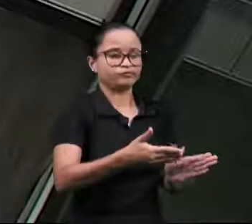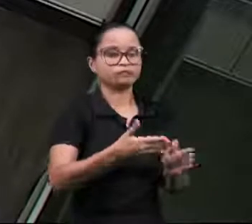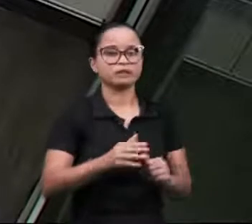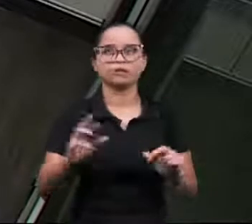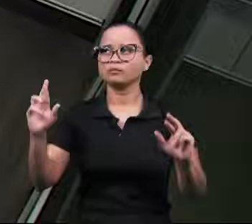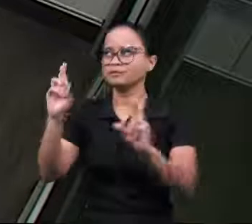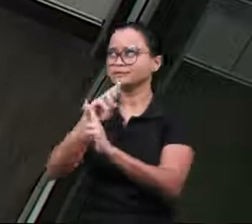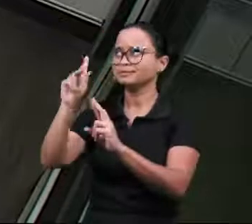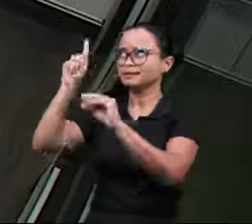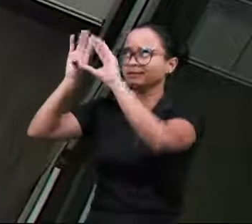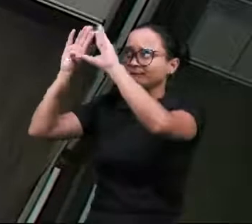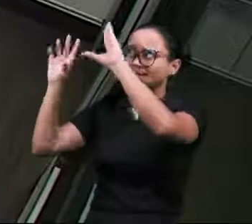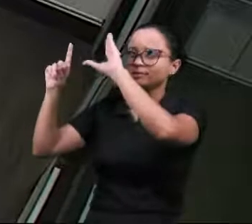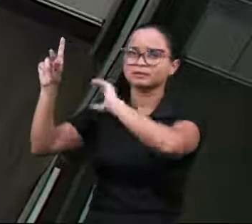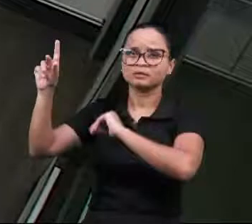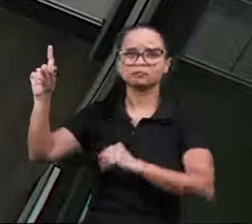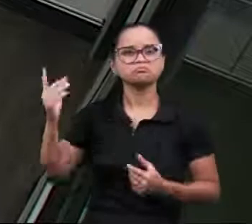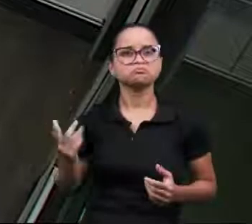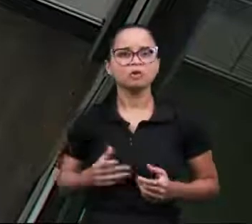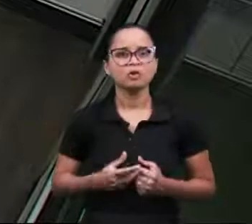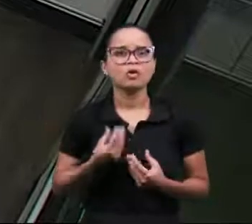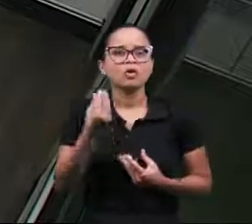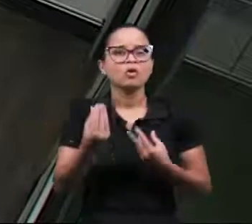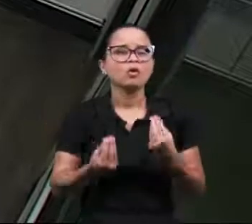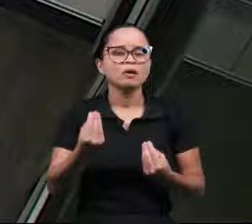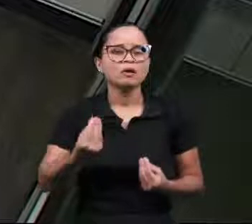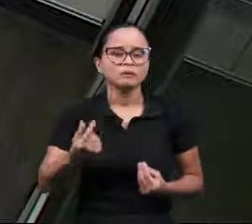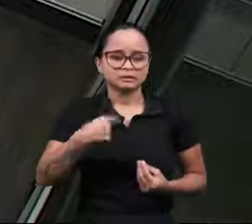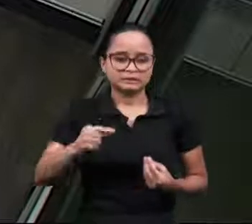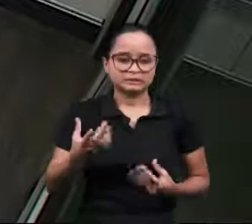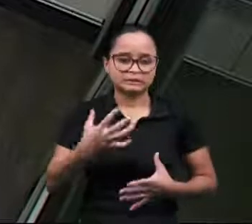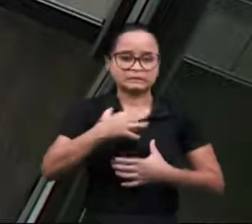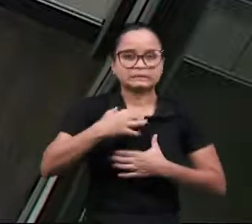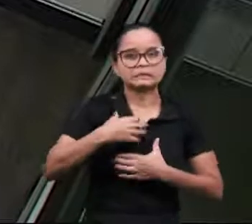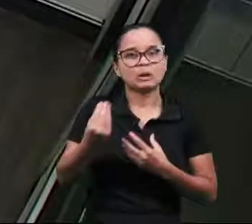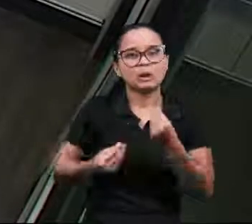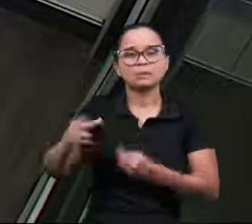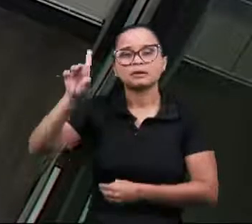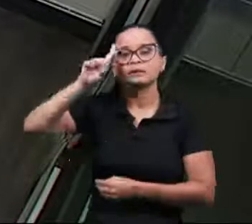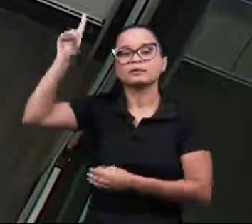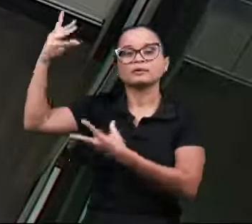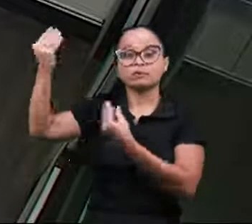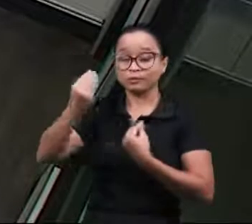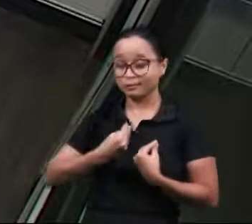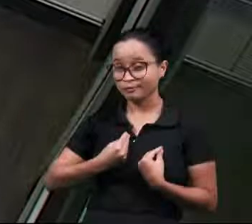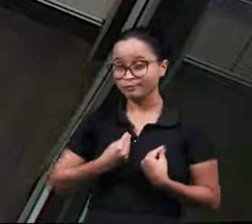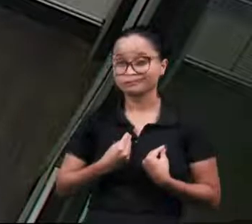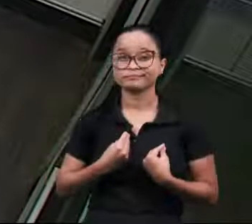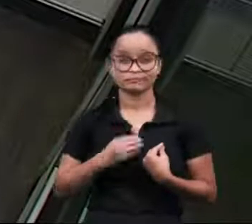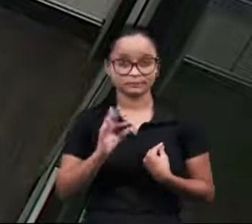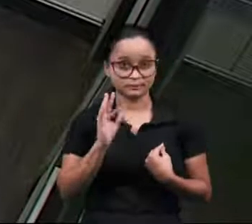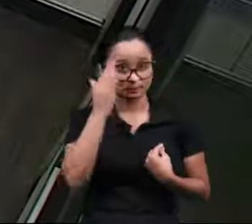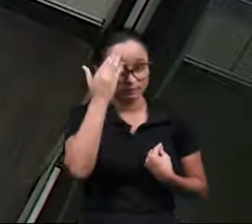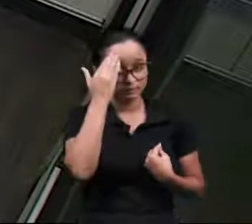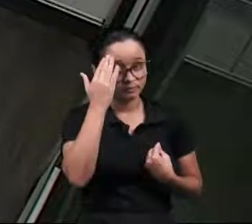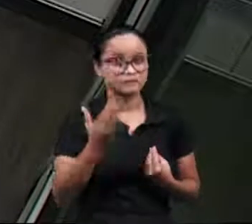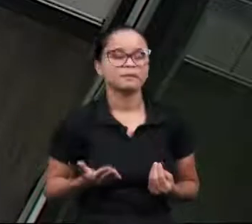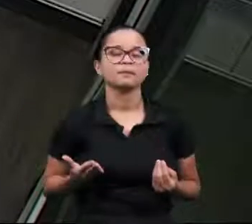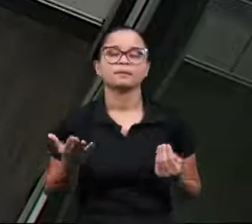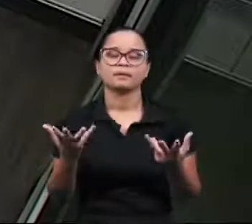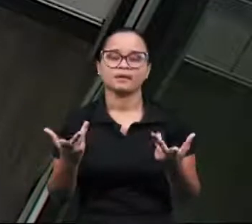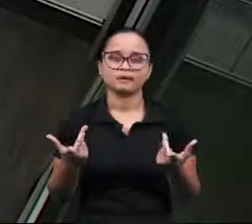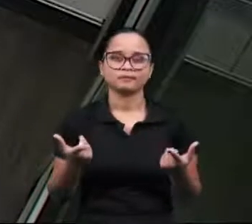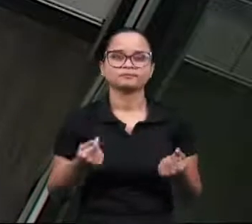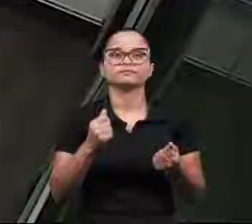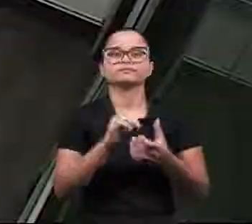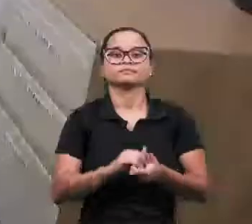como nós devemos lidar com aquelas coisas que Deus nos deu. Que maravilha, hein? Entendeu? Louvado seja o nome do nosso Senhor Jesus,